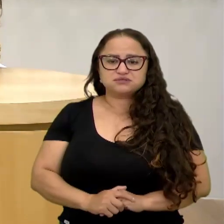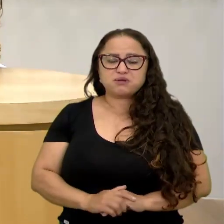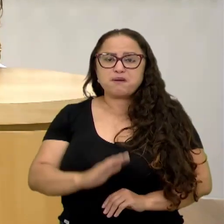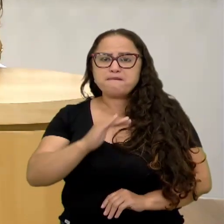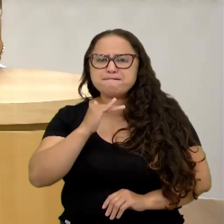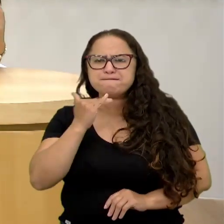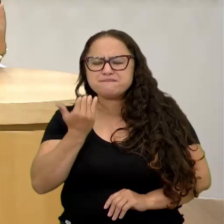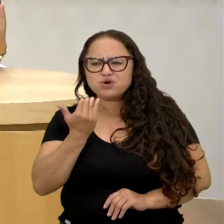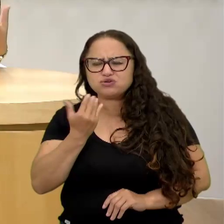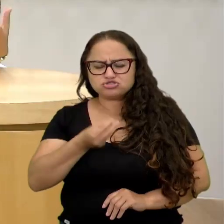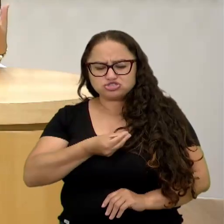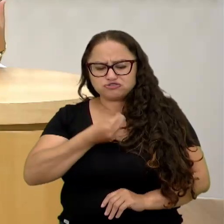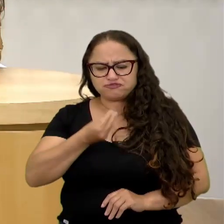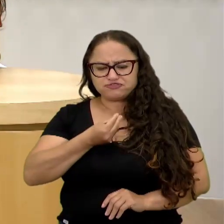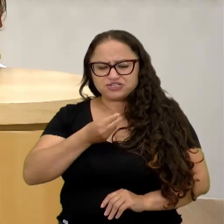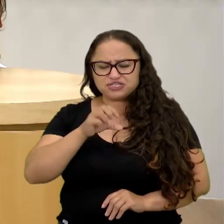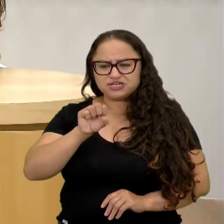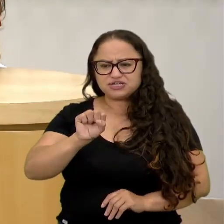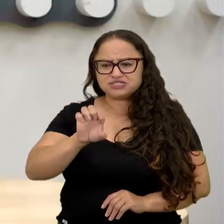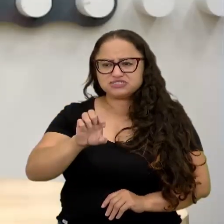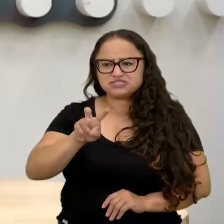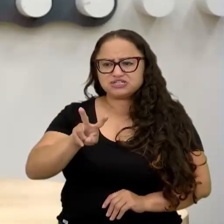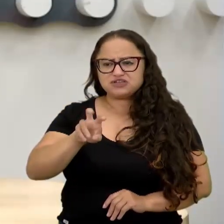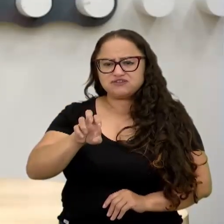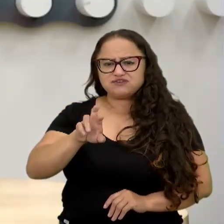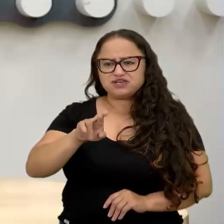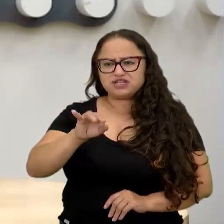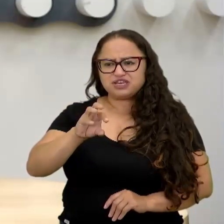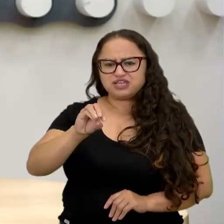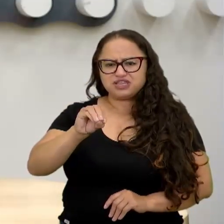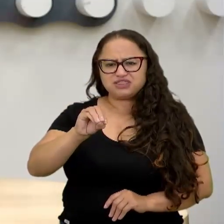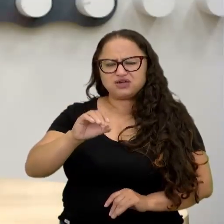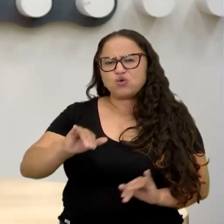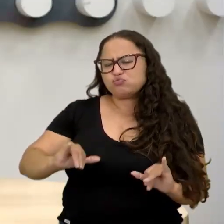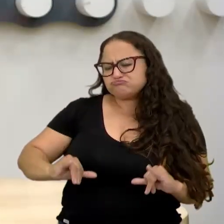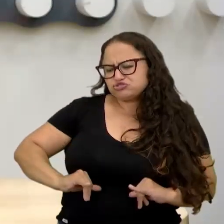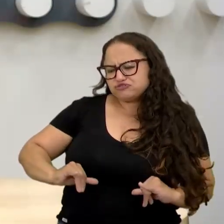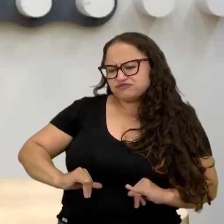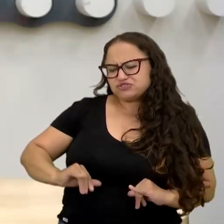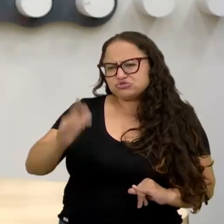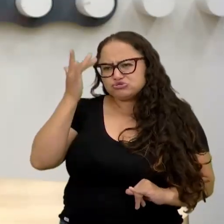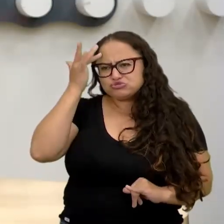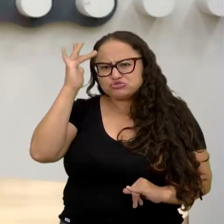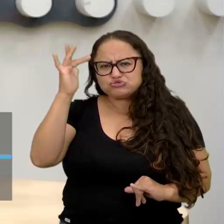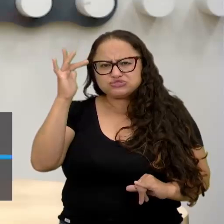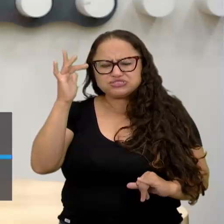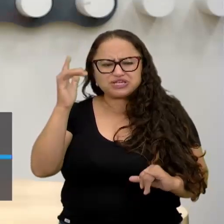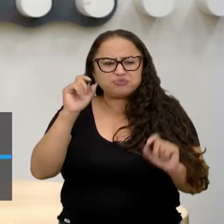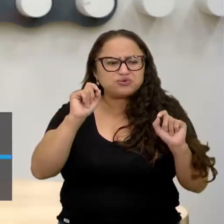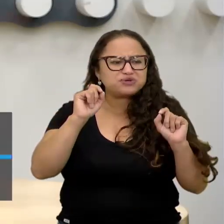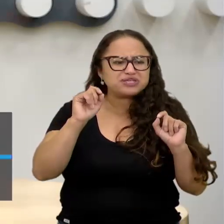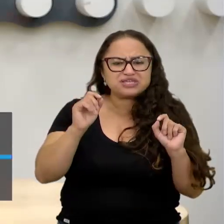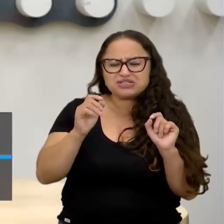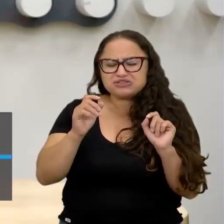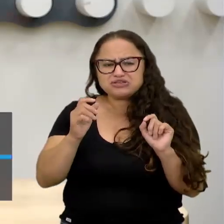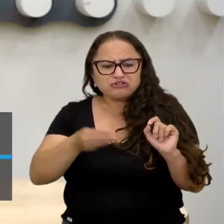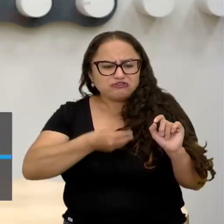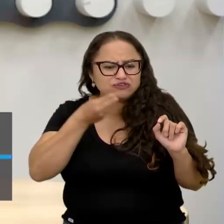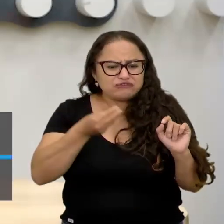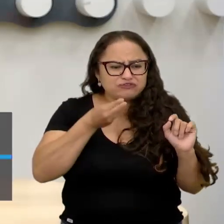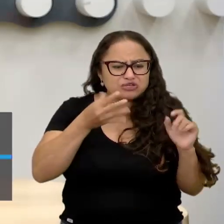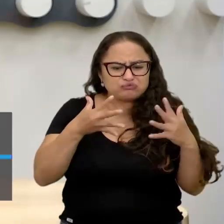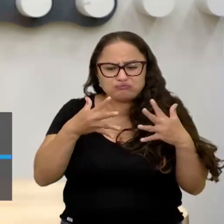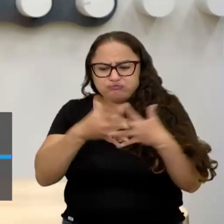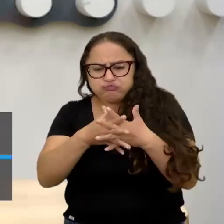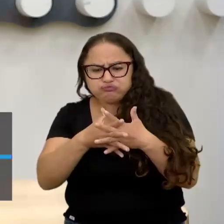vida severina, será que não é uma vida que se confunde com morte? Você não sabe muito bem o que você está vivendo ali, então se